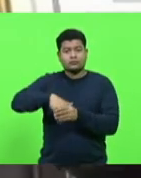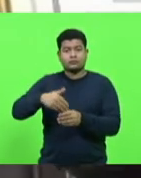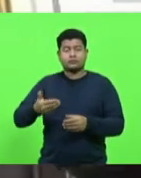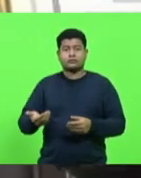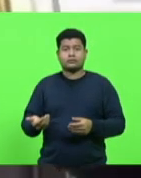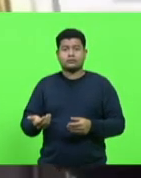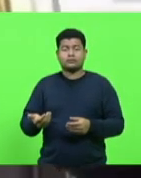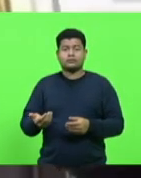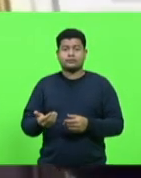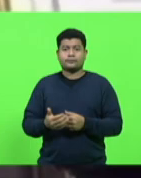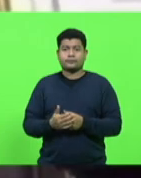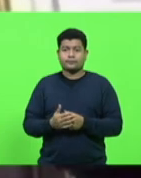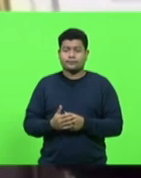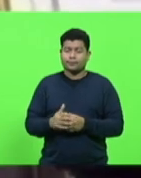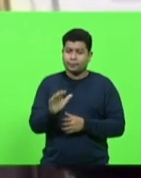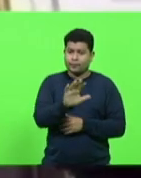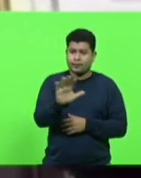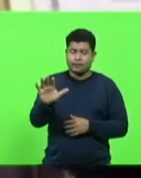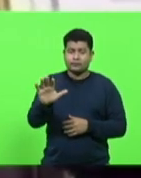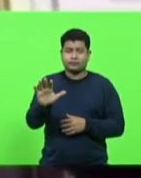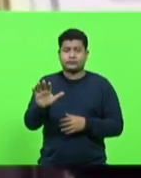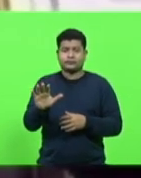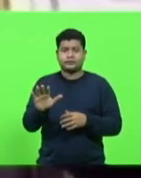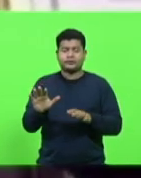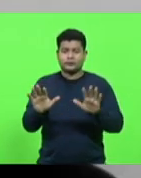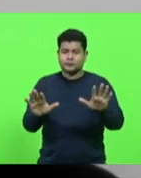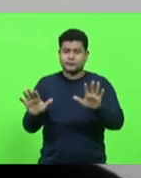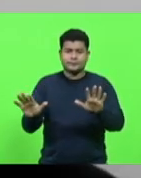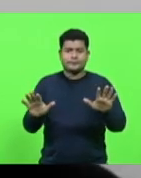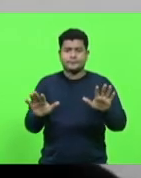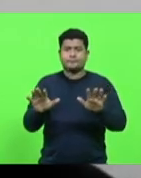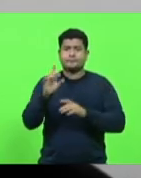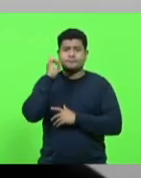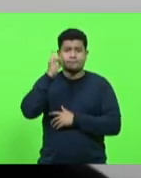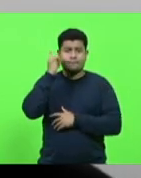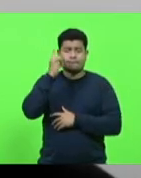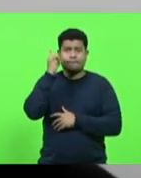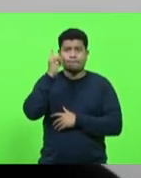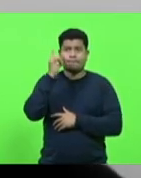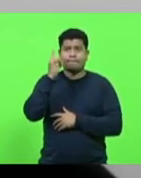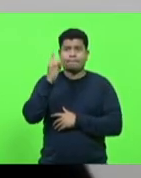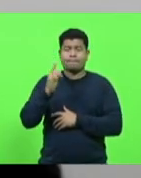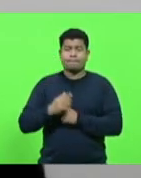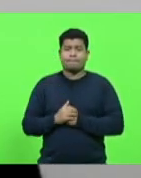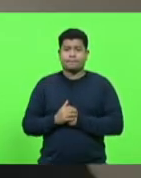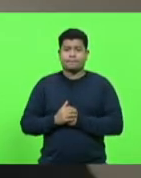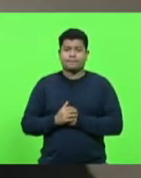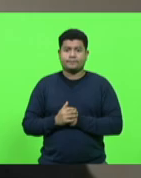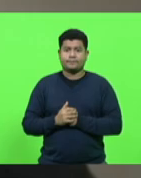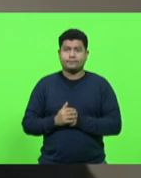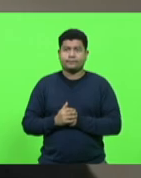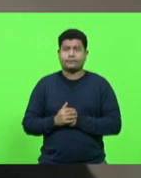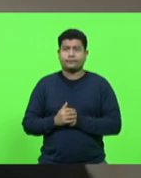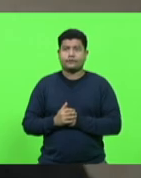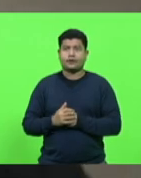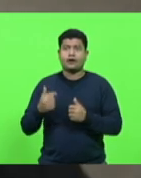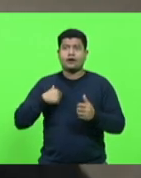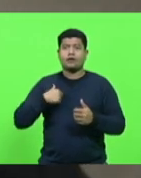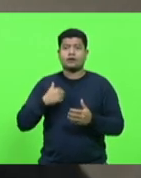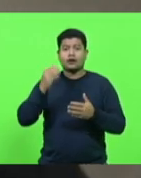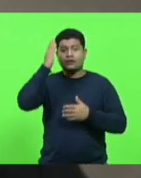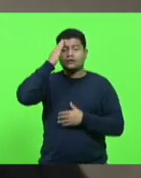Senhores deputados, talvez seja o caso de fazer nova chamada. Eu gostaria de saber quantos votos